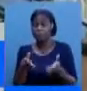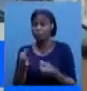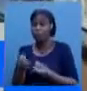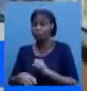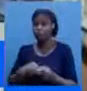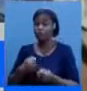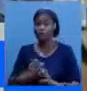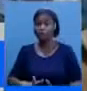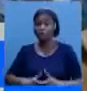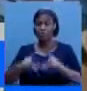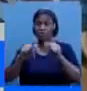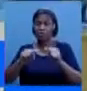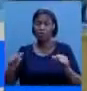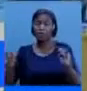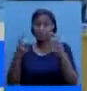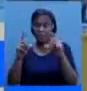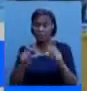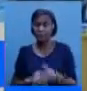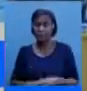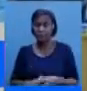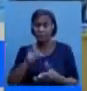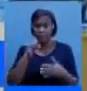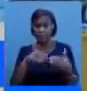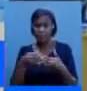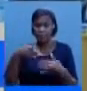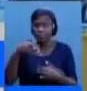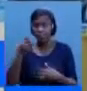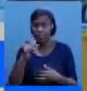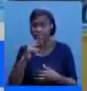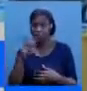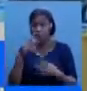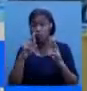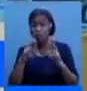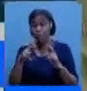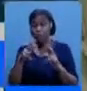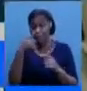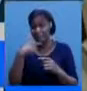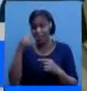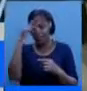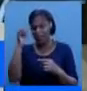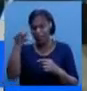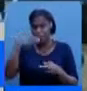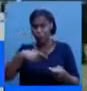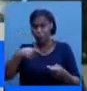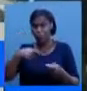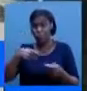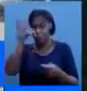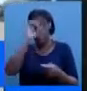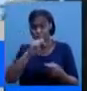fomentar o desenvolvimento empresarial. A líder do PAICV espera que esta iniciativa legislativa do seu partido